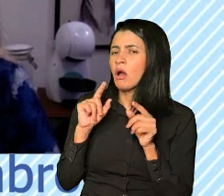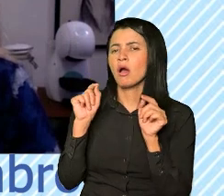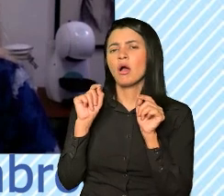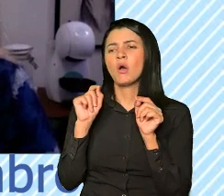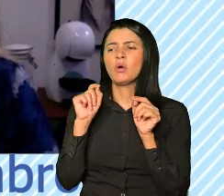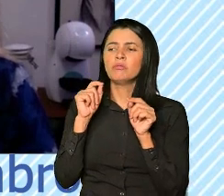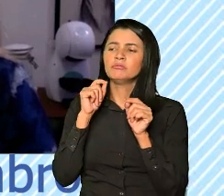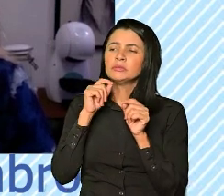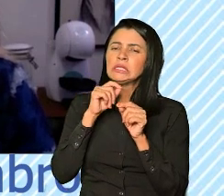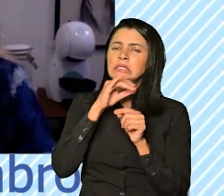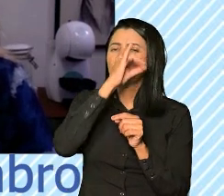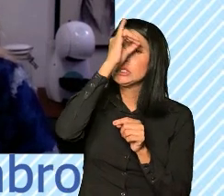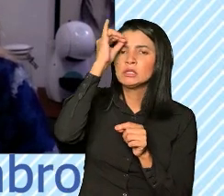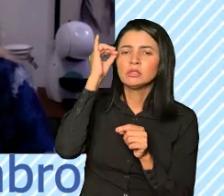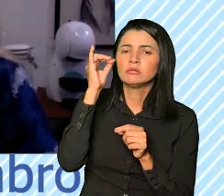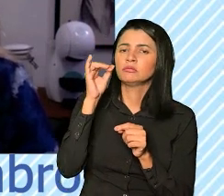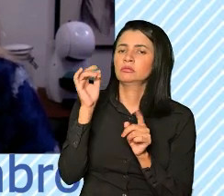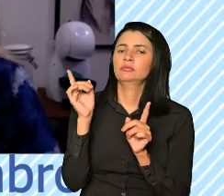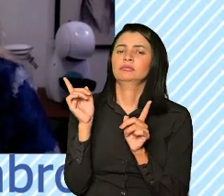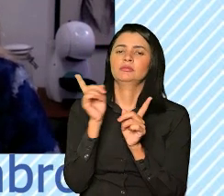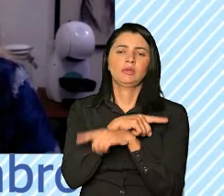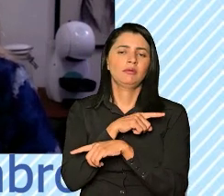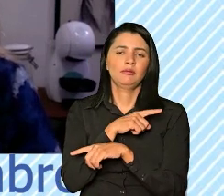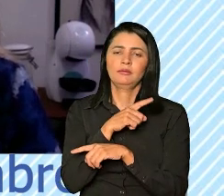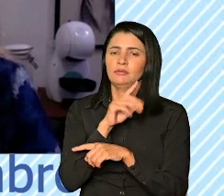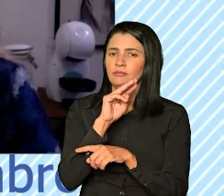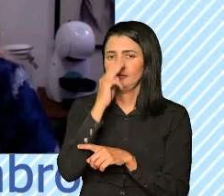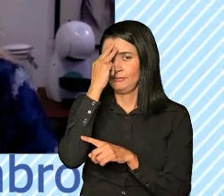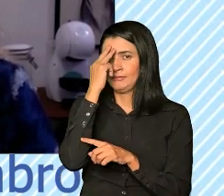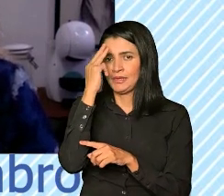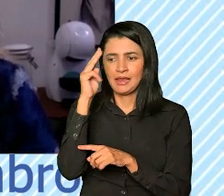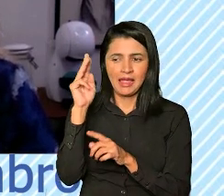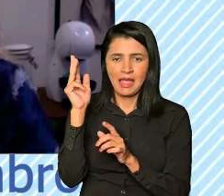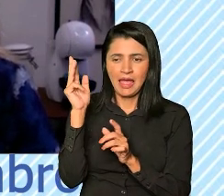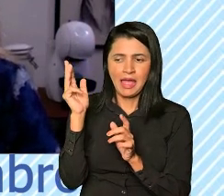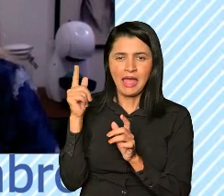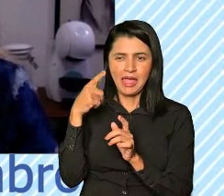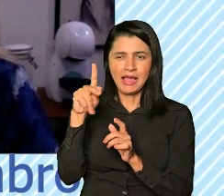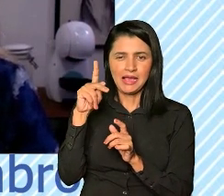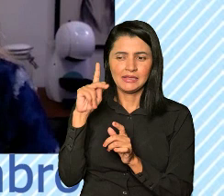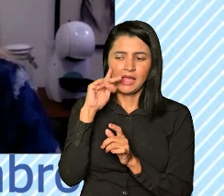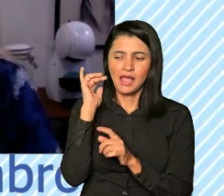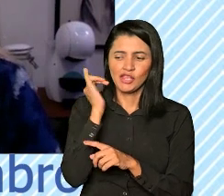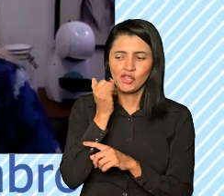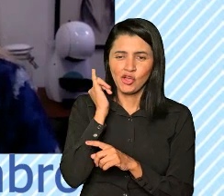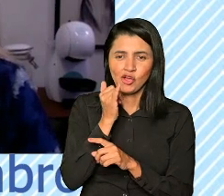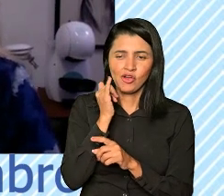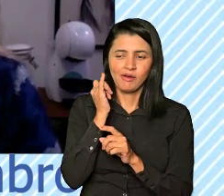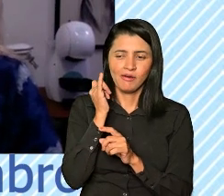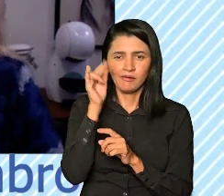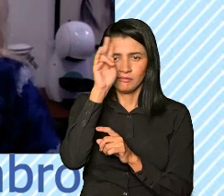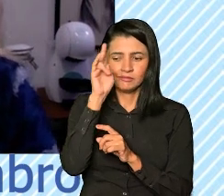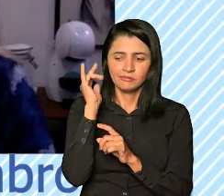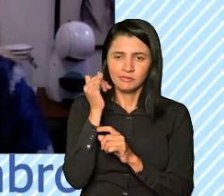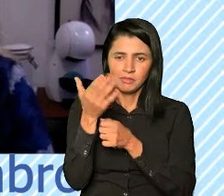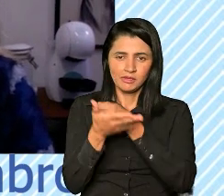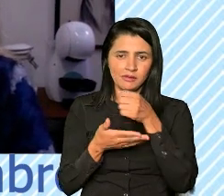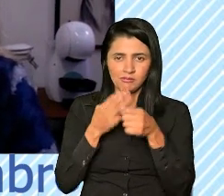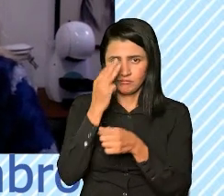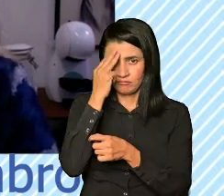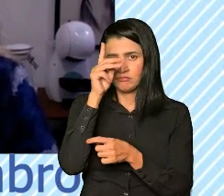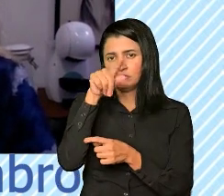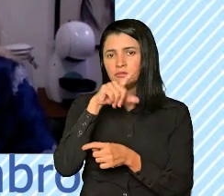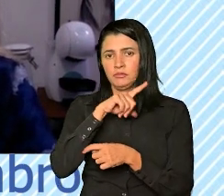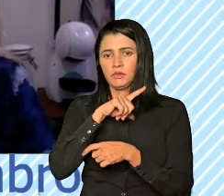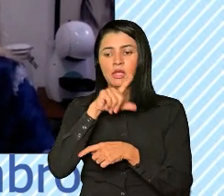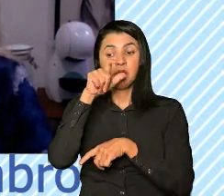inofensivo. Pelo contrário, a narrativa memorial, essa historinha que se conta na perspectiva da memória, ela tem